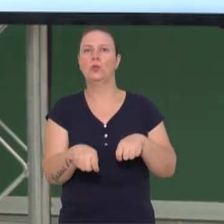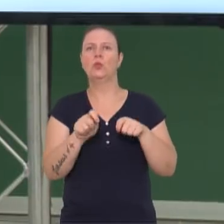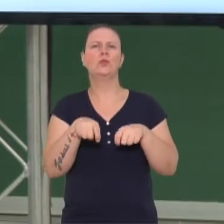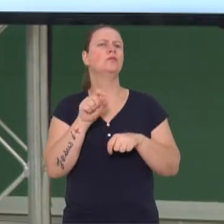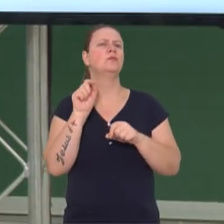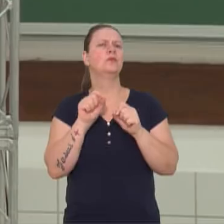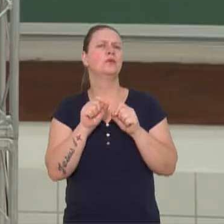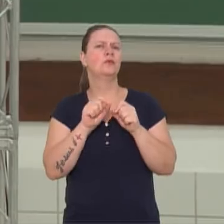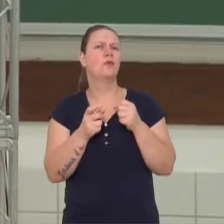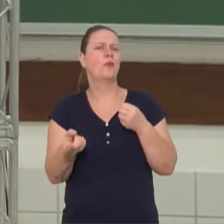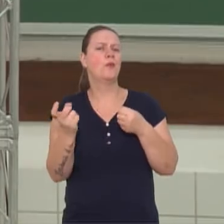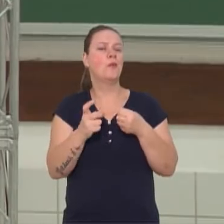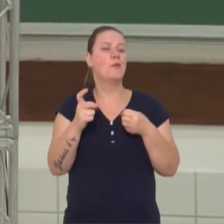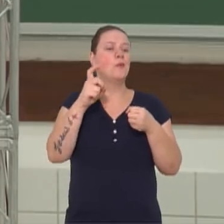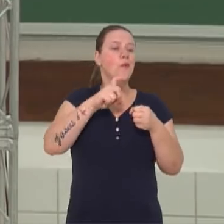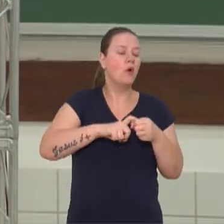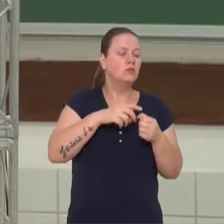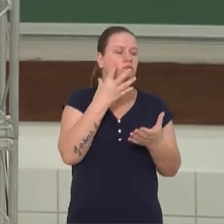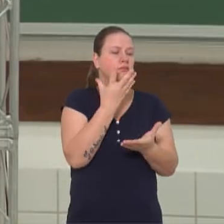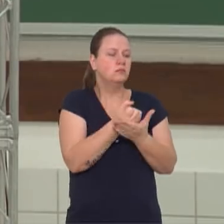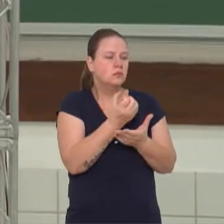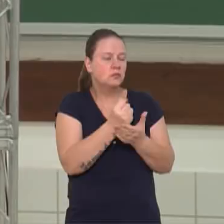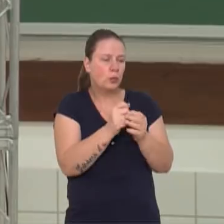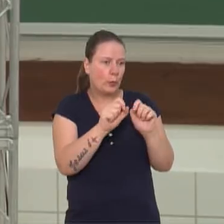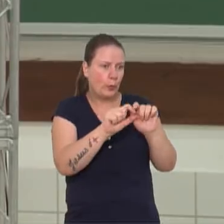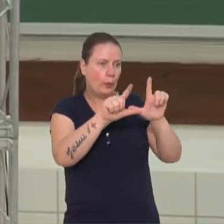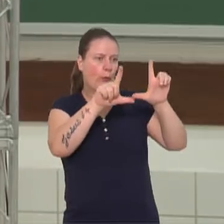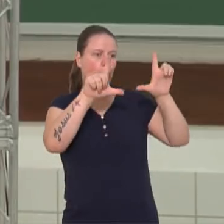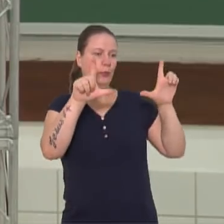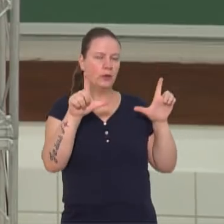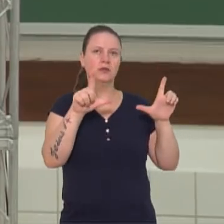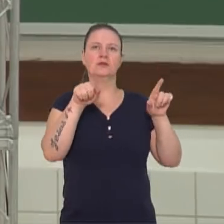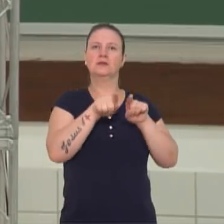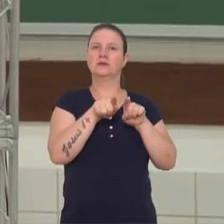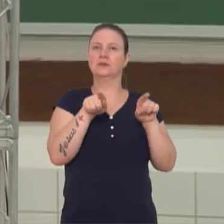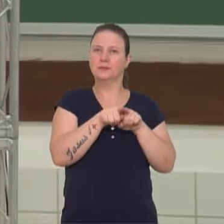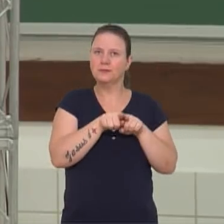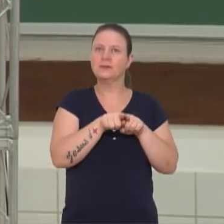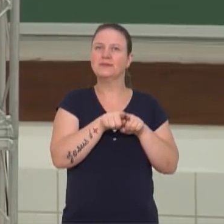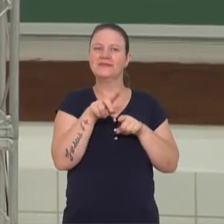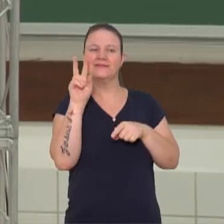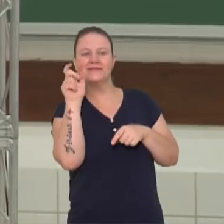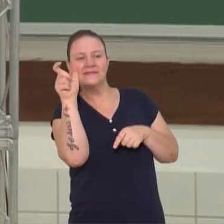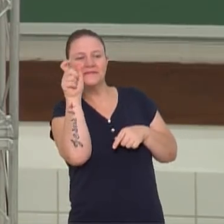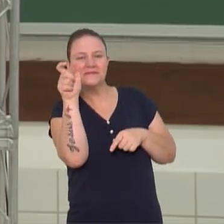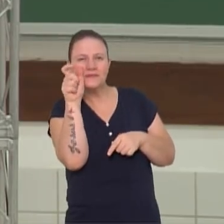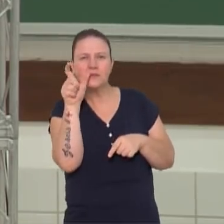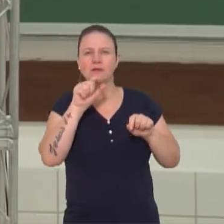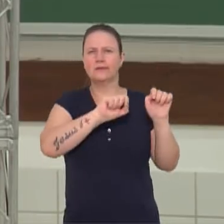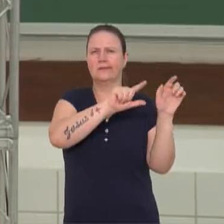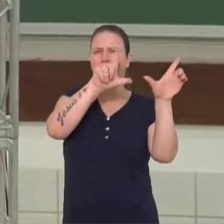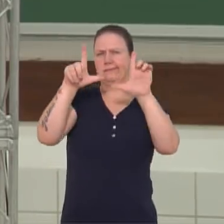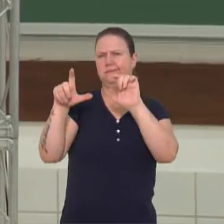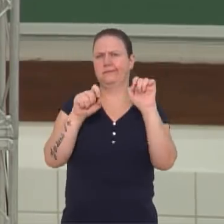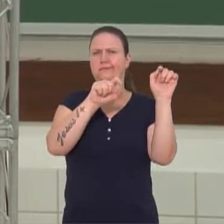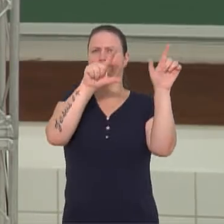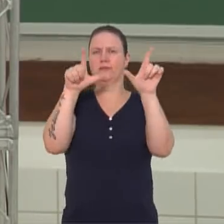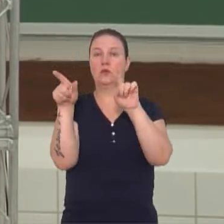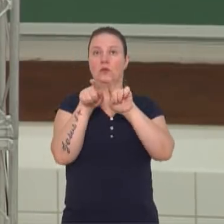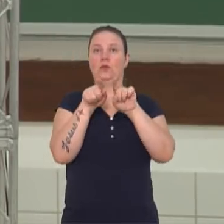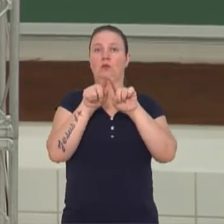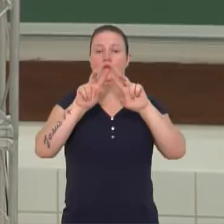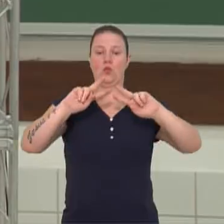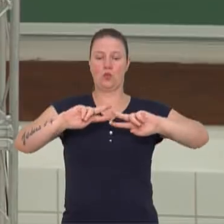quê? Vai lá no aplicativo, clica no Classroom, que lá no Classroom vai estar os slides, vai estar o